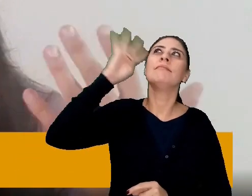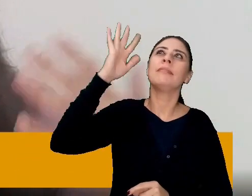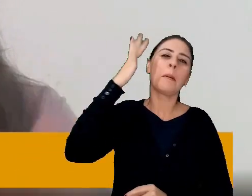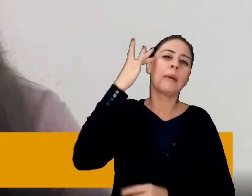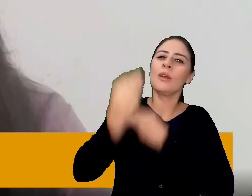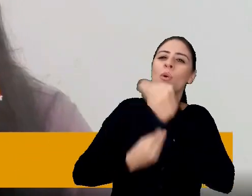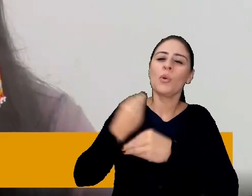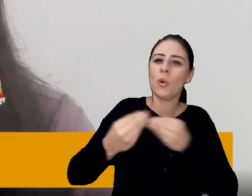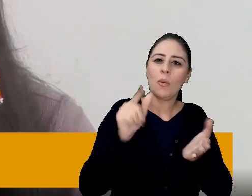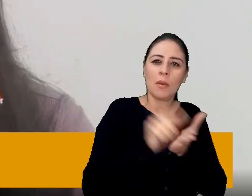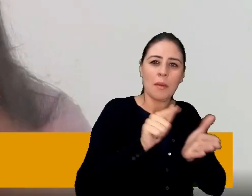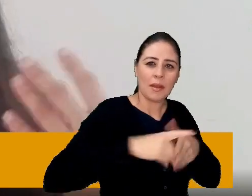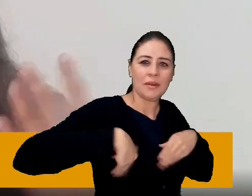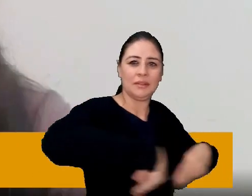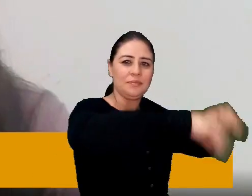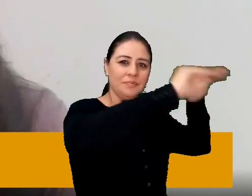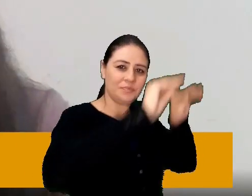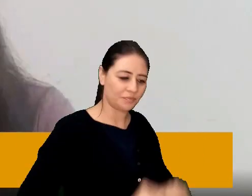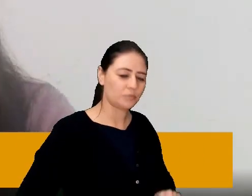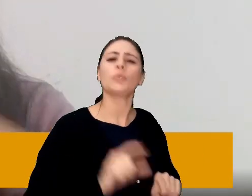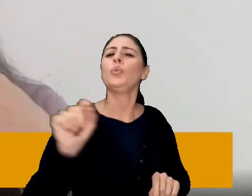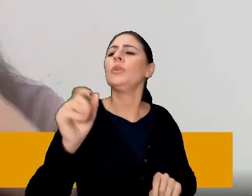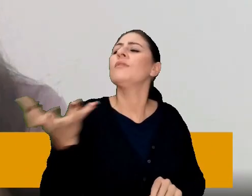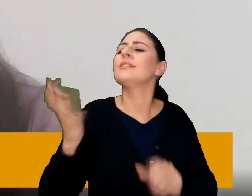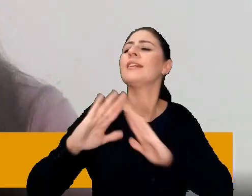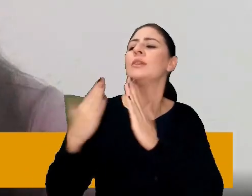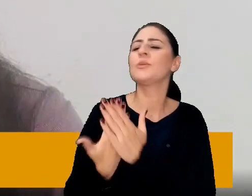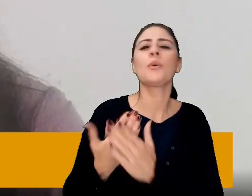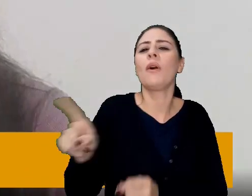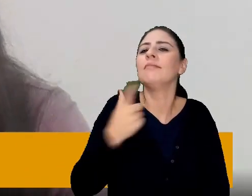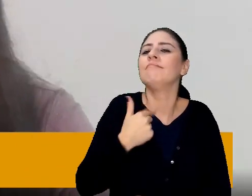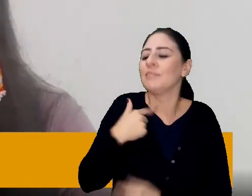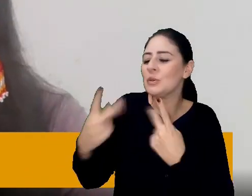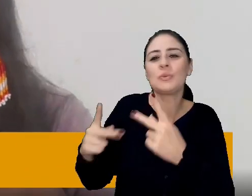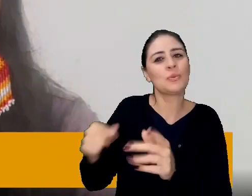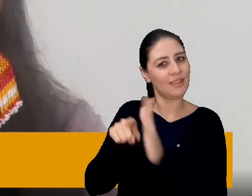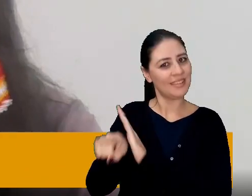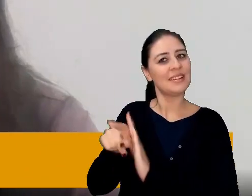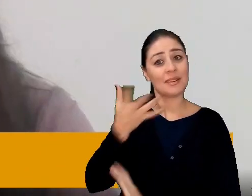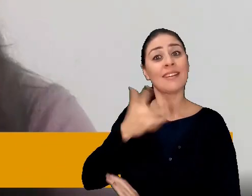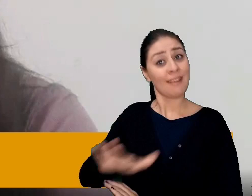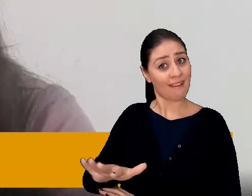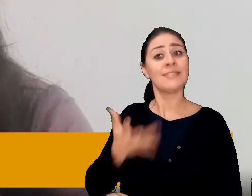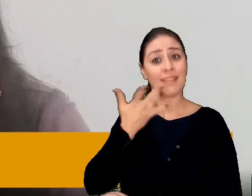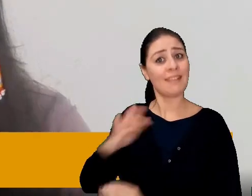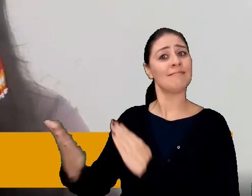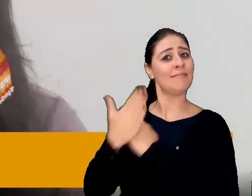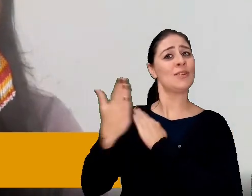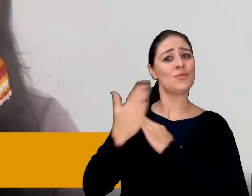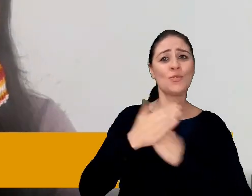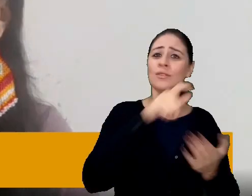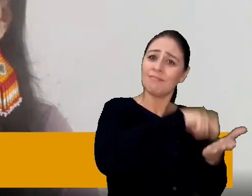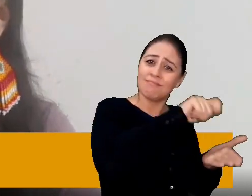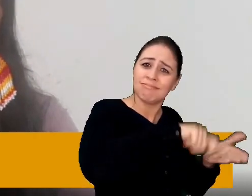que me fez pensar no amanhã, assim, sabe? De você sentar, estender um papel pardo e falar assim para as crianças, o que você quer na tua escola que